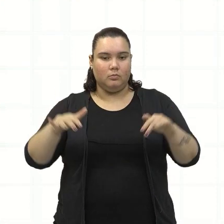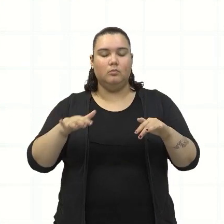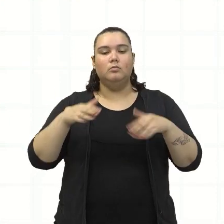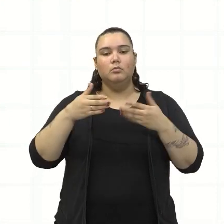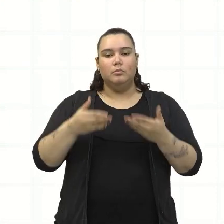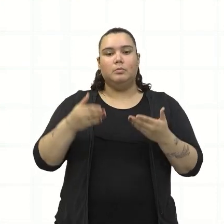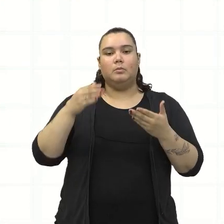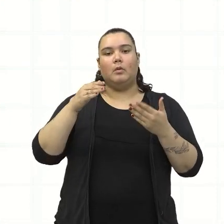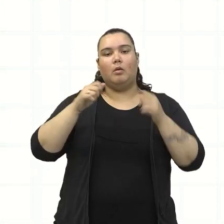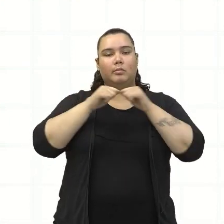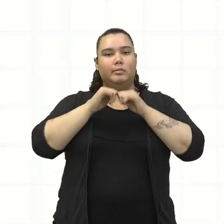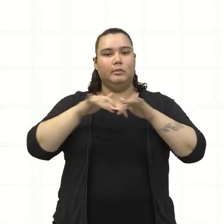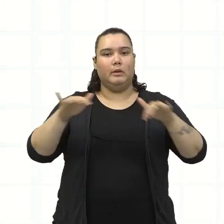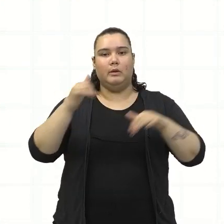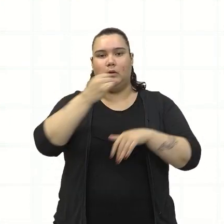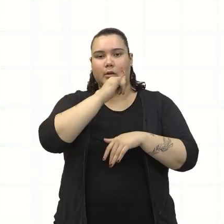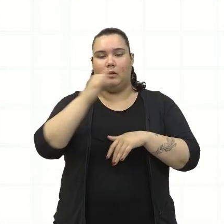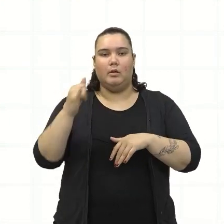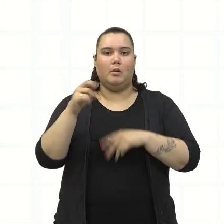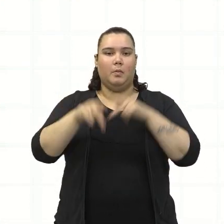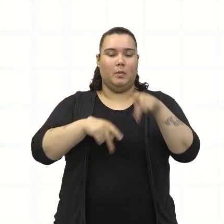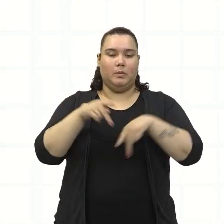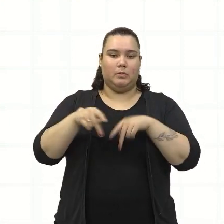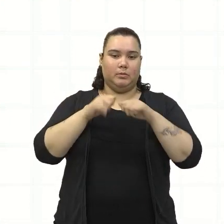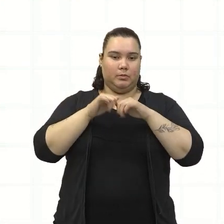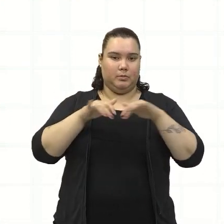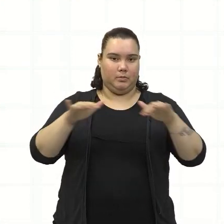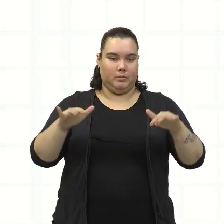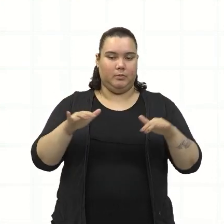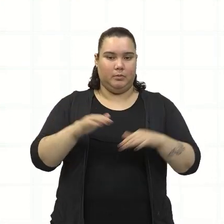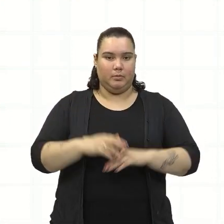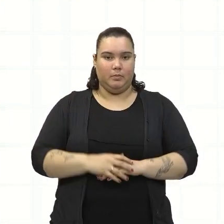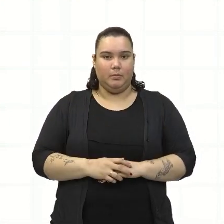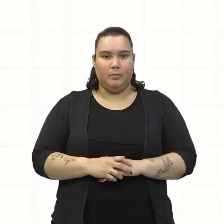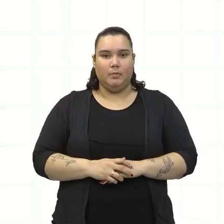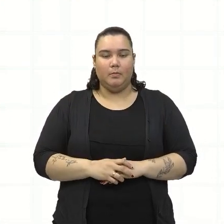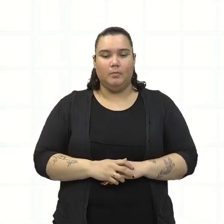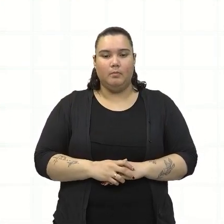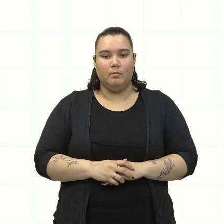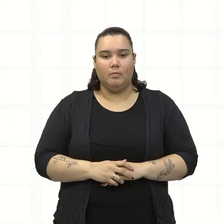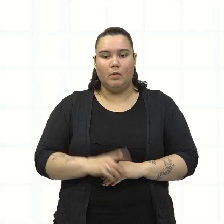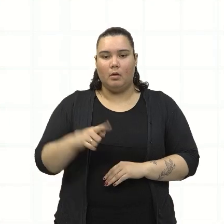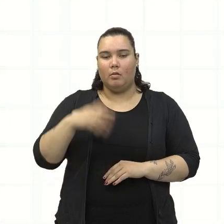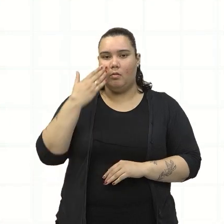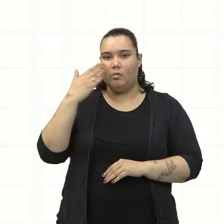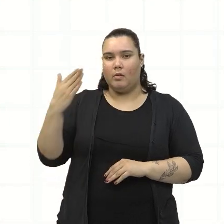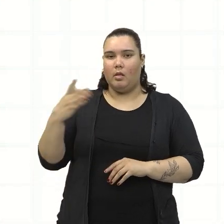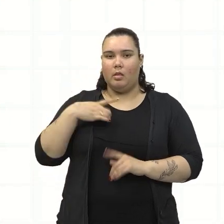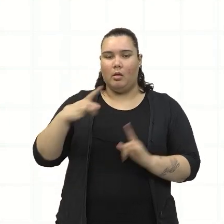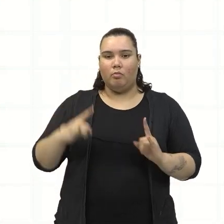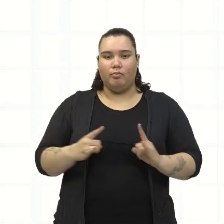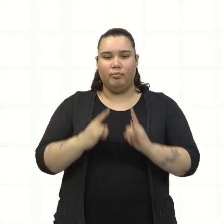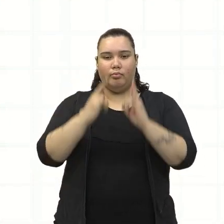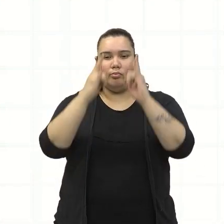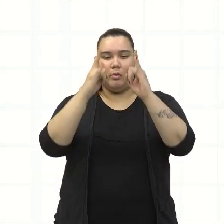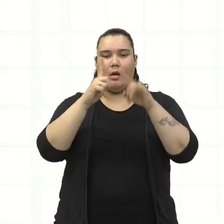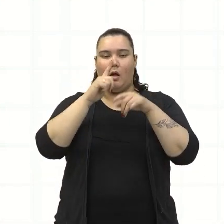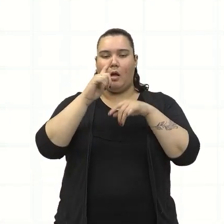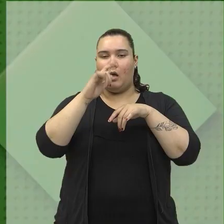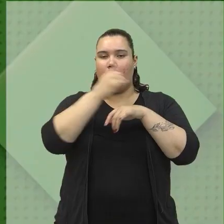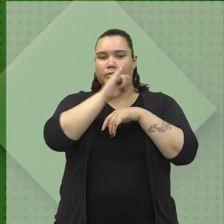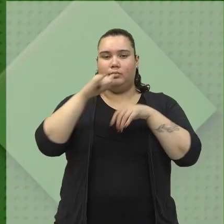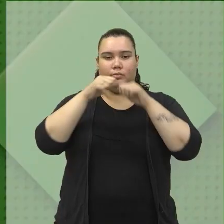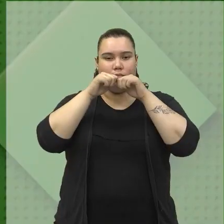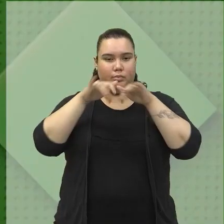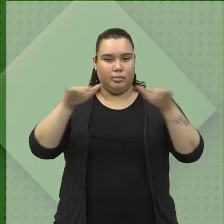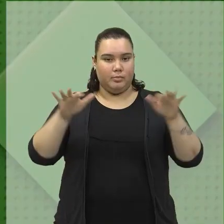distribuída ali para a população, para as redes de distribuição, como no caso daqueles postes ali que vocês estão visualizando, certo? Muito